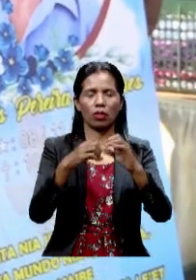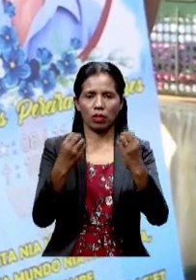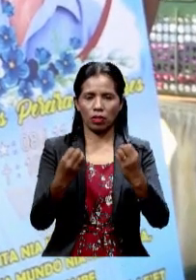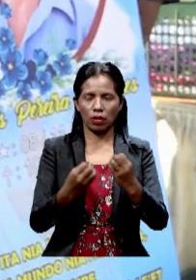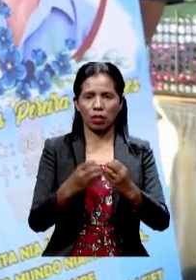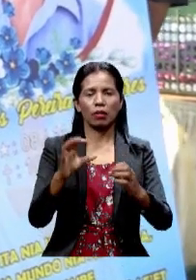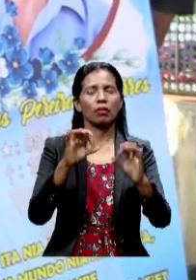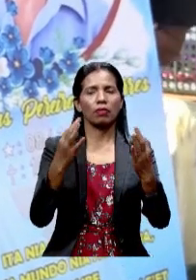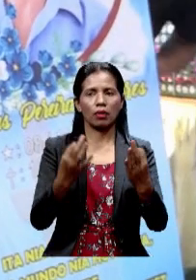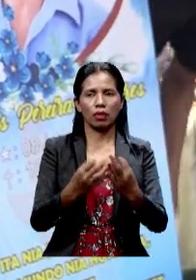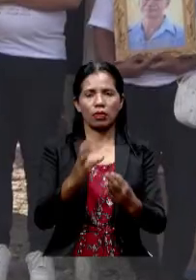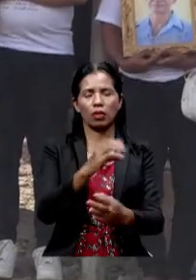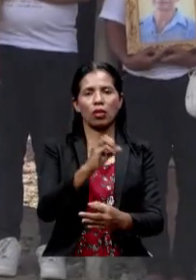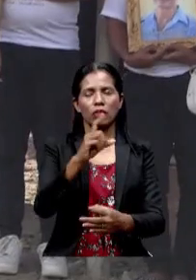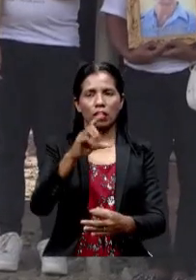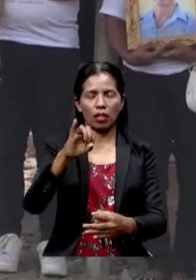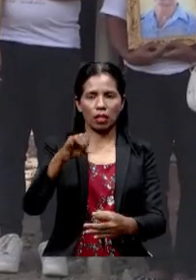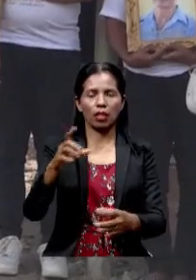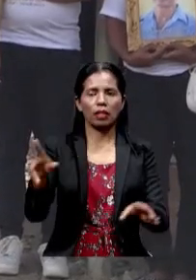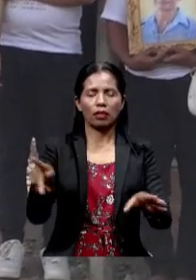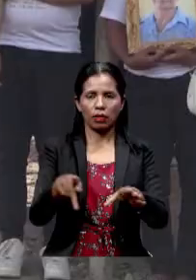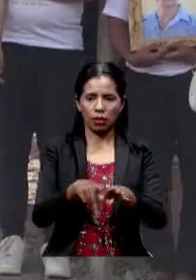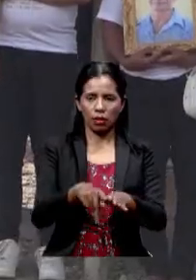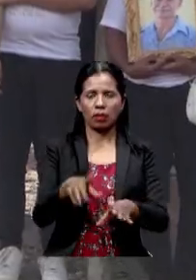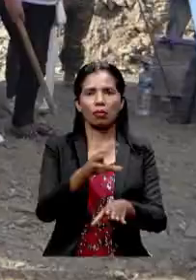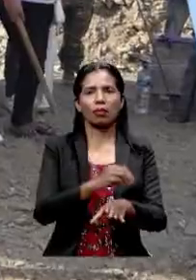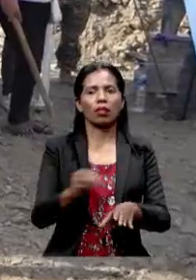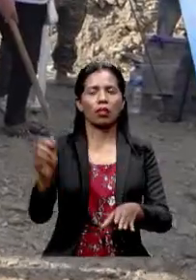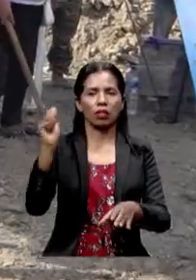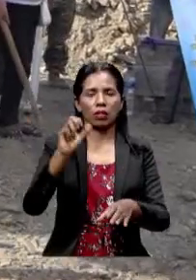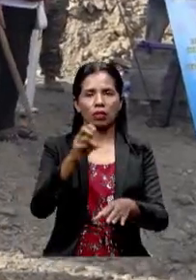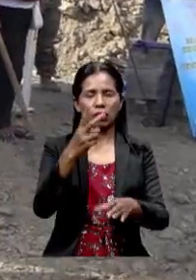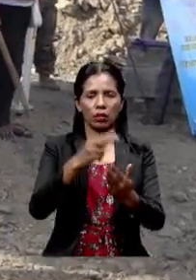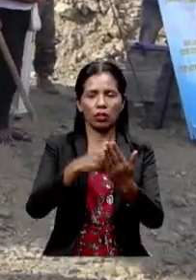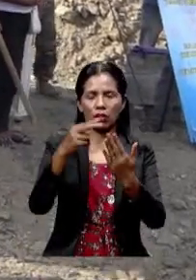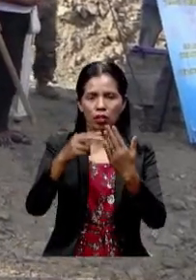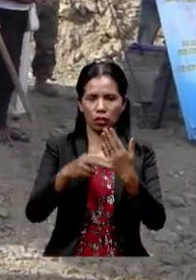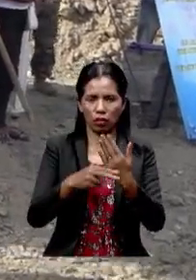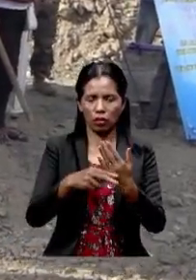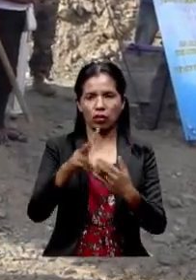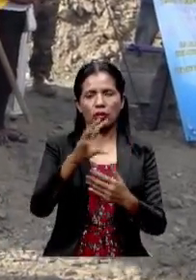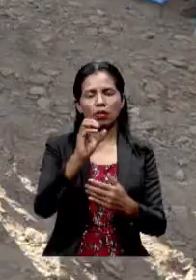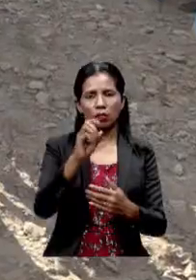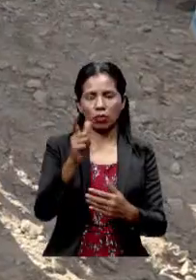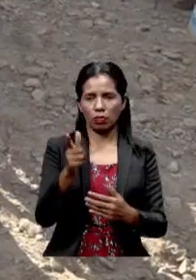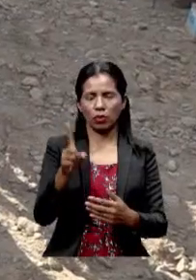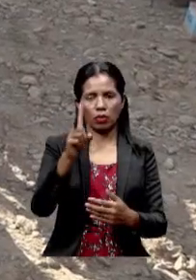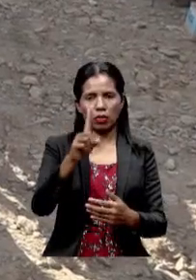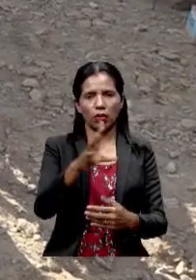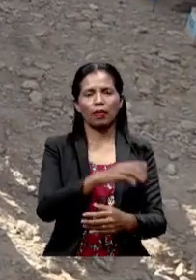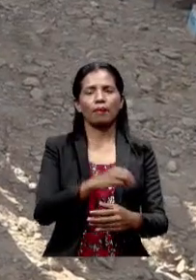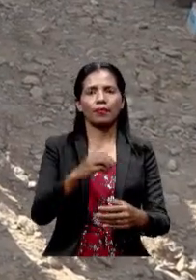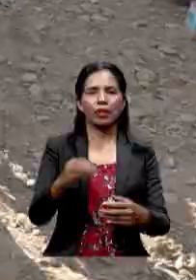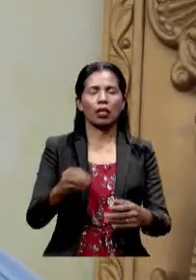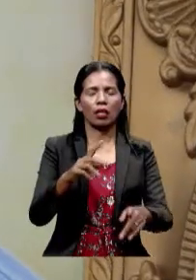Sagrada Familia Obzilatil no participa Famos e a manifestação 12 de novembro de 1991. Saudoso Tomás